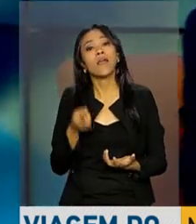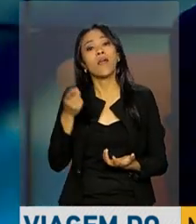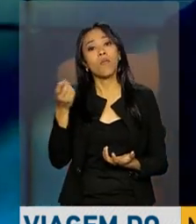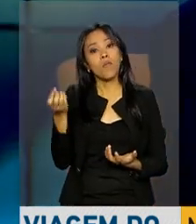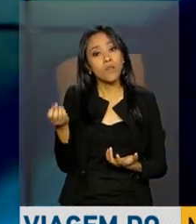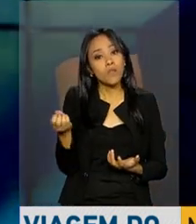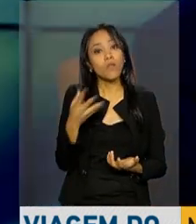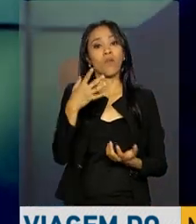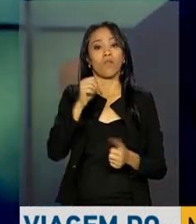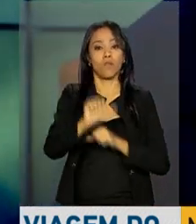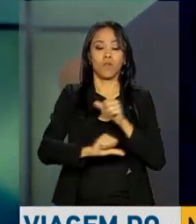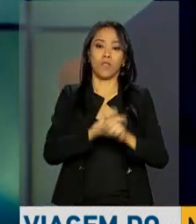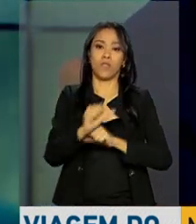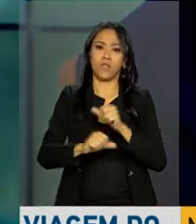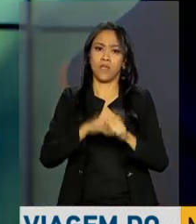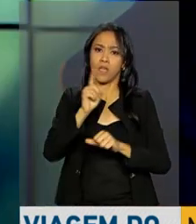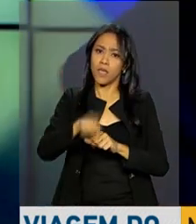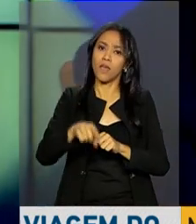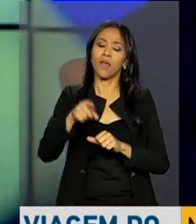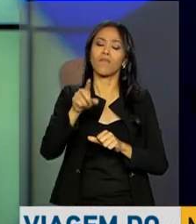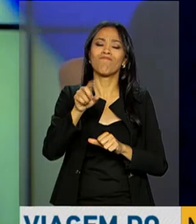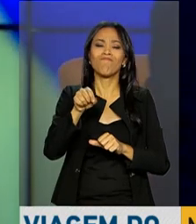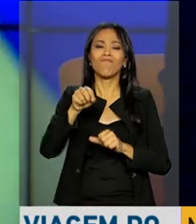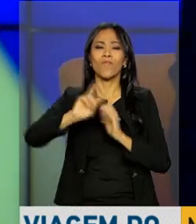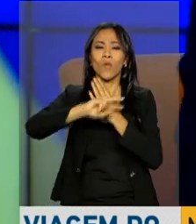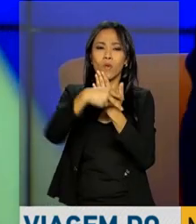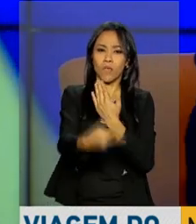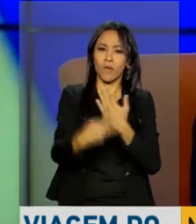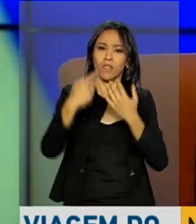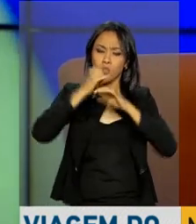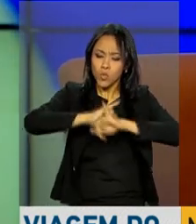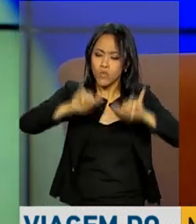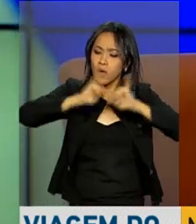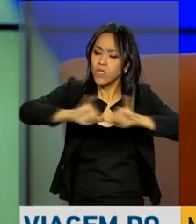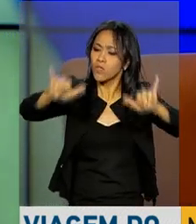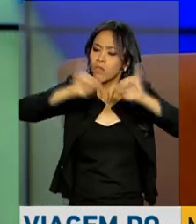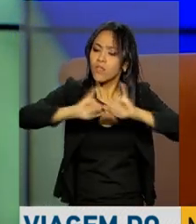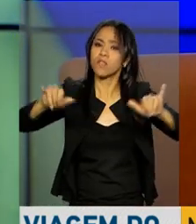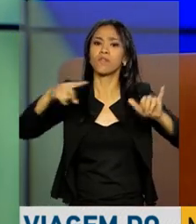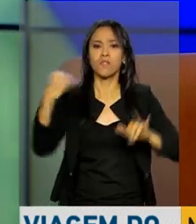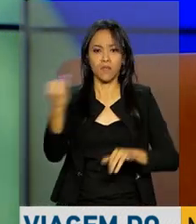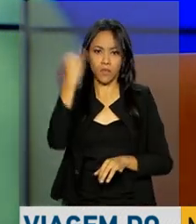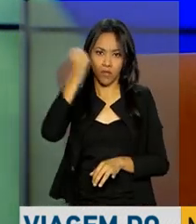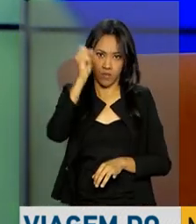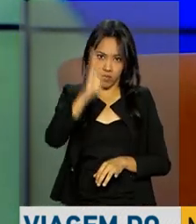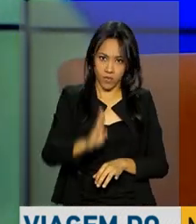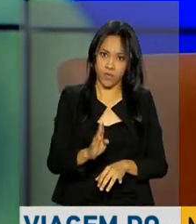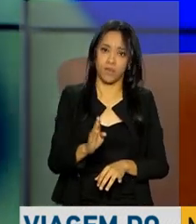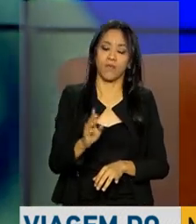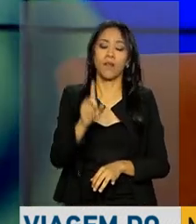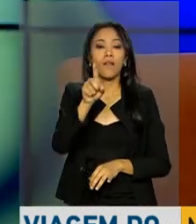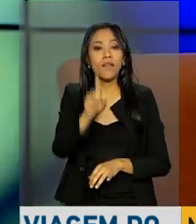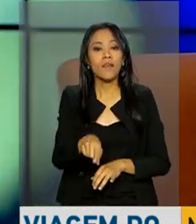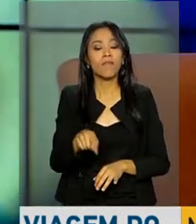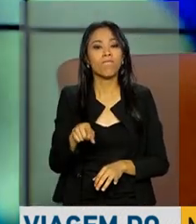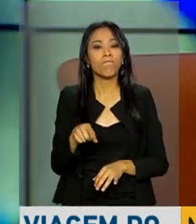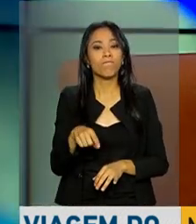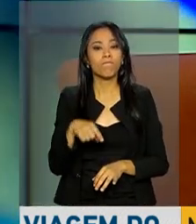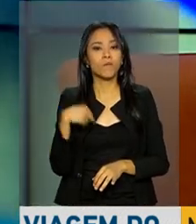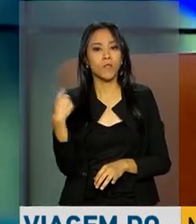reforma conceitual que é fruto de uma pregação que nós temos feito no Brasil e muito útil. Aliás, muito pautados,